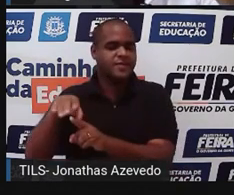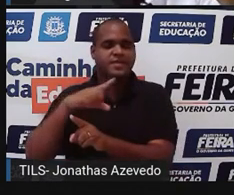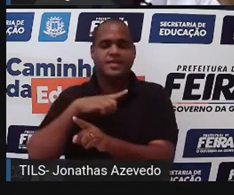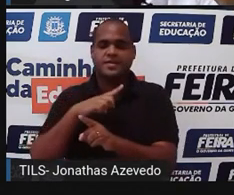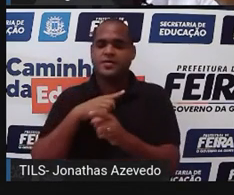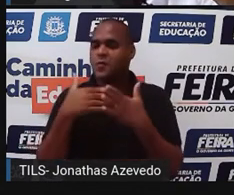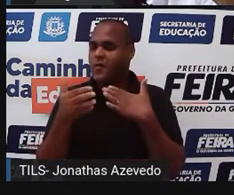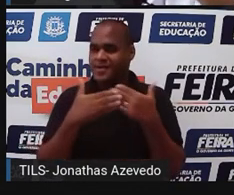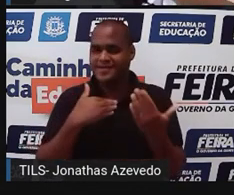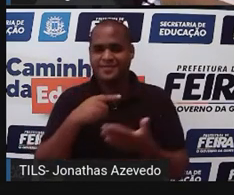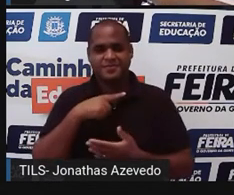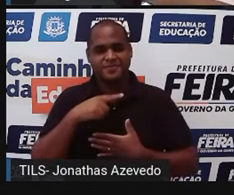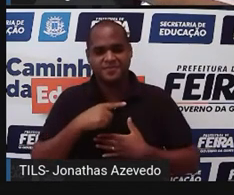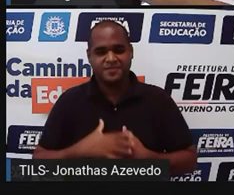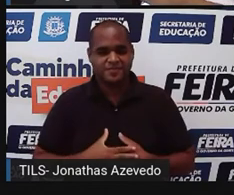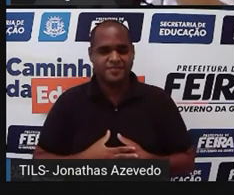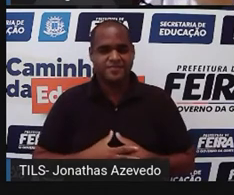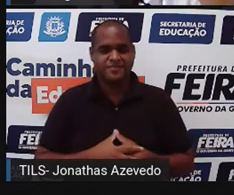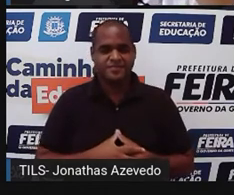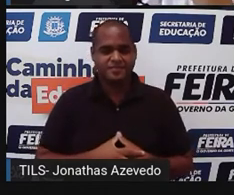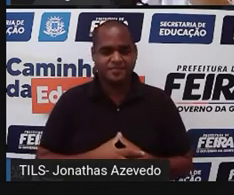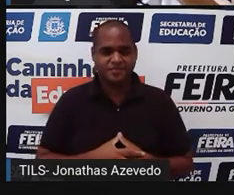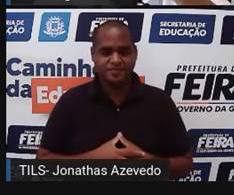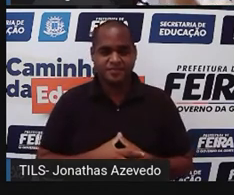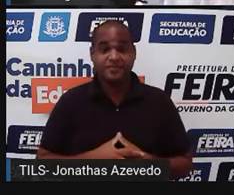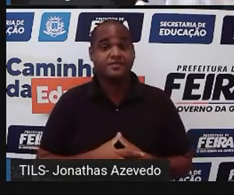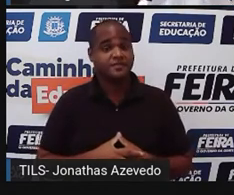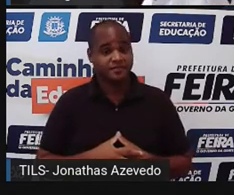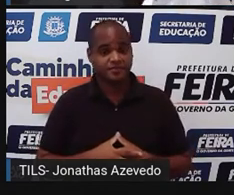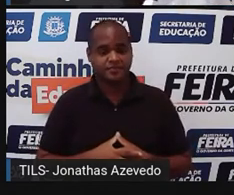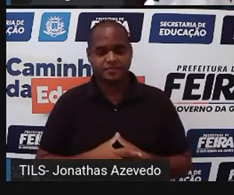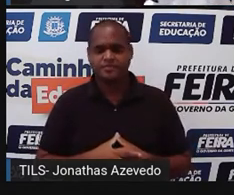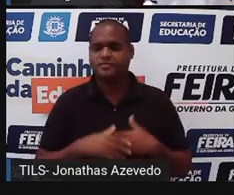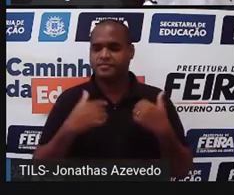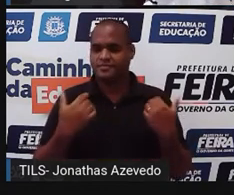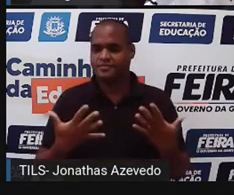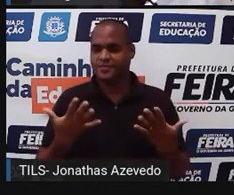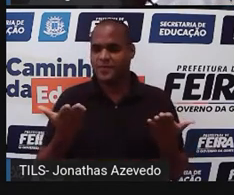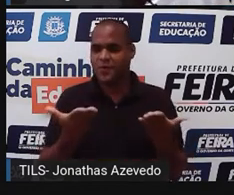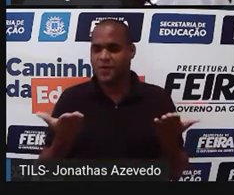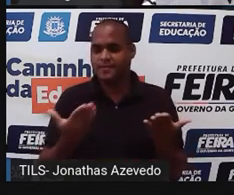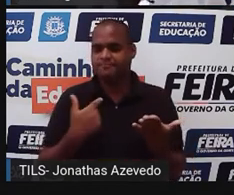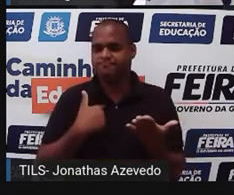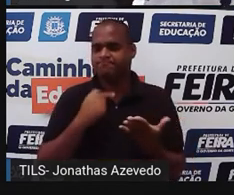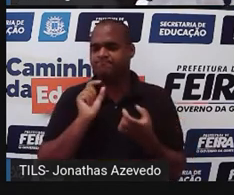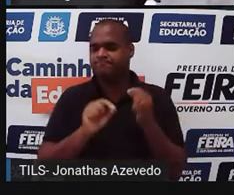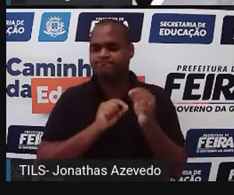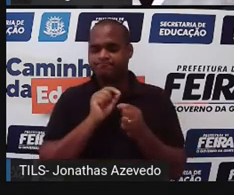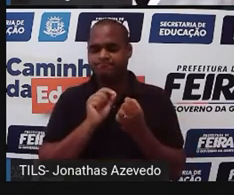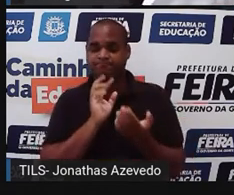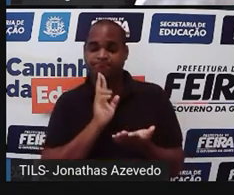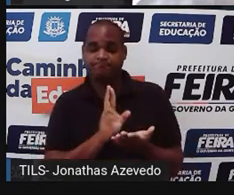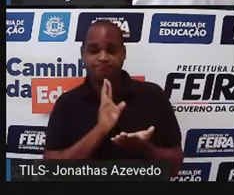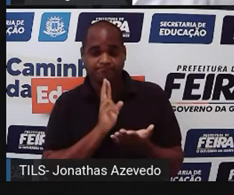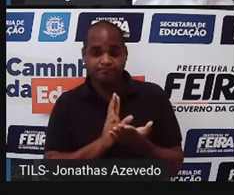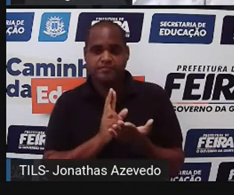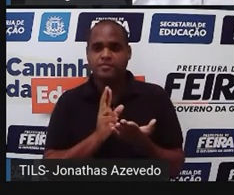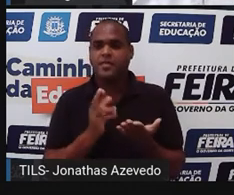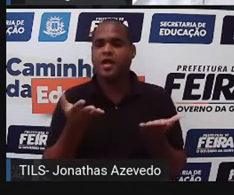triângulo beleza mas vamos fazer um exercício vamos vamos